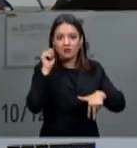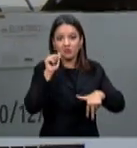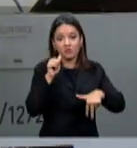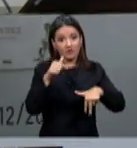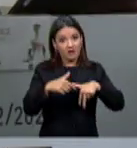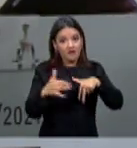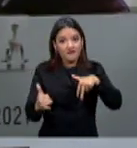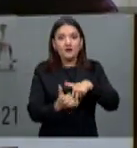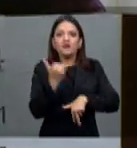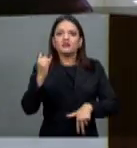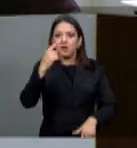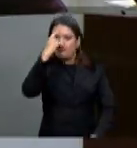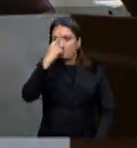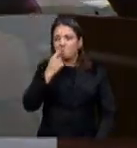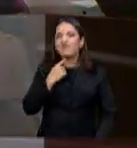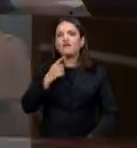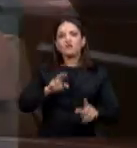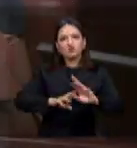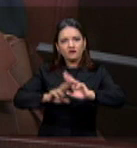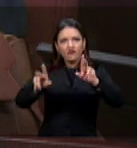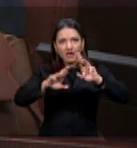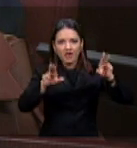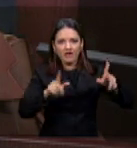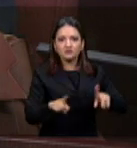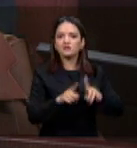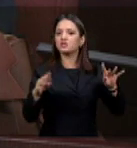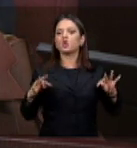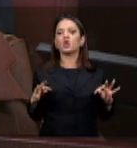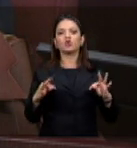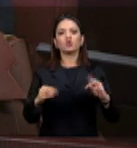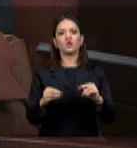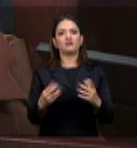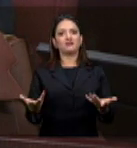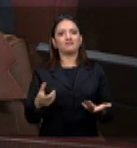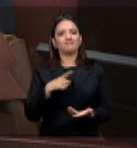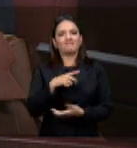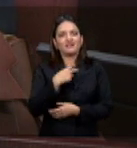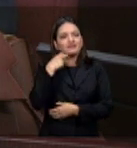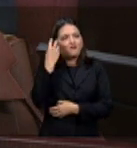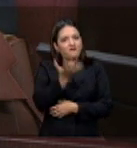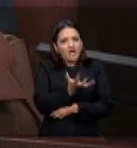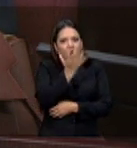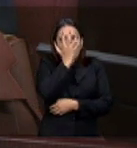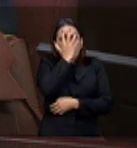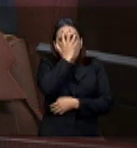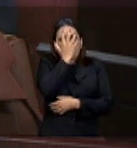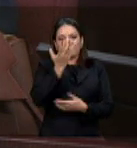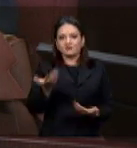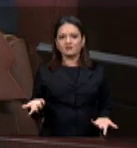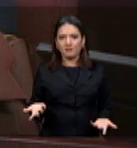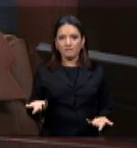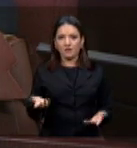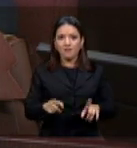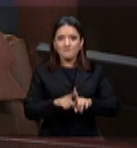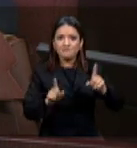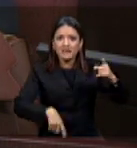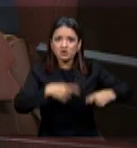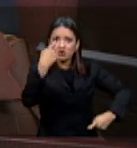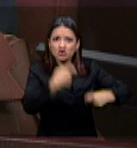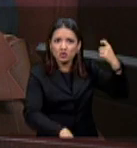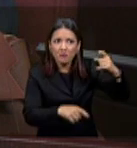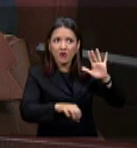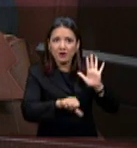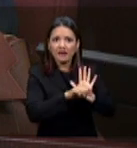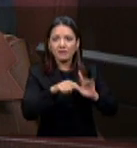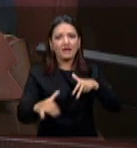sejam os perfis completamente diferentes, todas elas sentem vergonha. Eu digo que estupro é o único crime em que a vítima é que